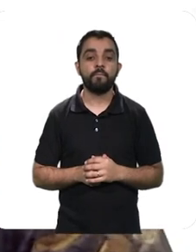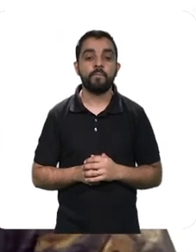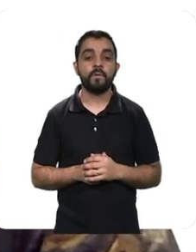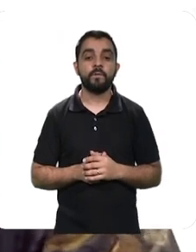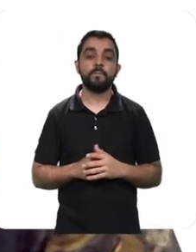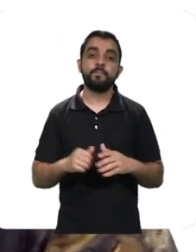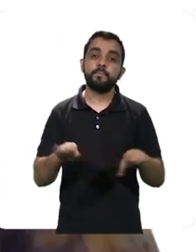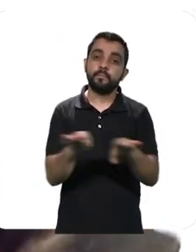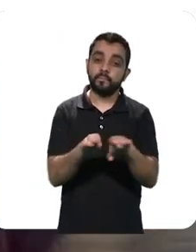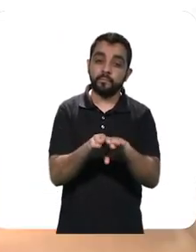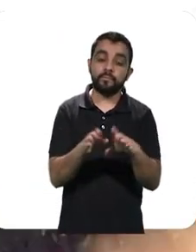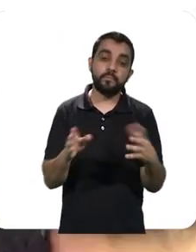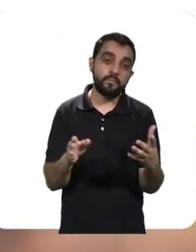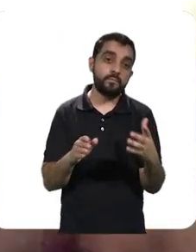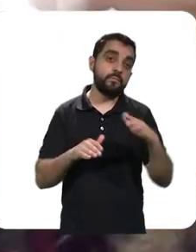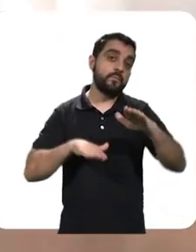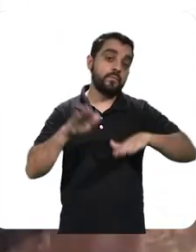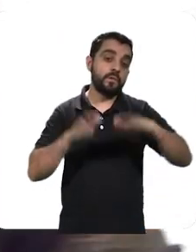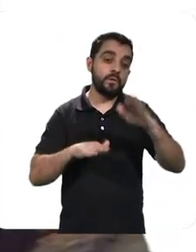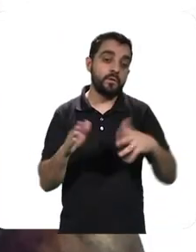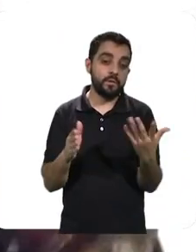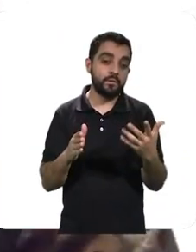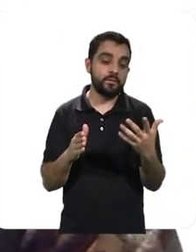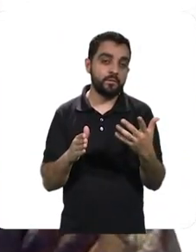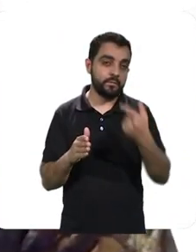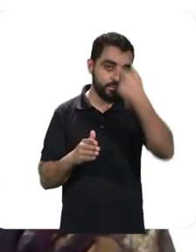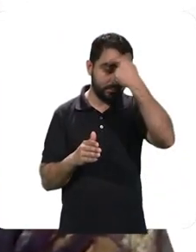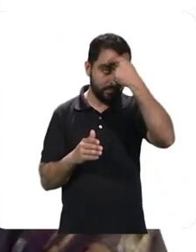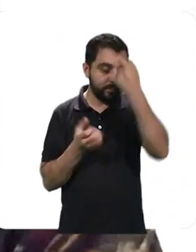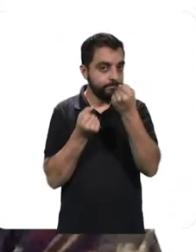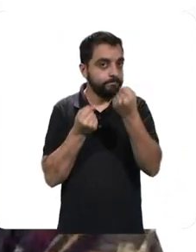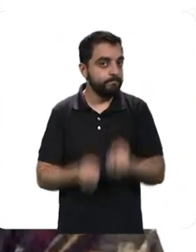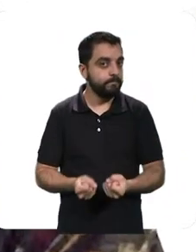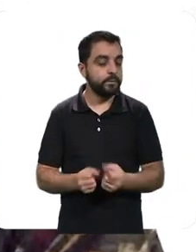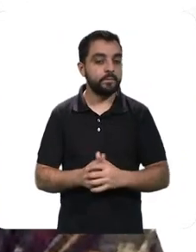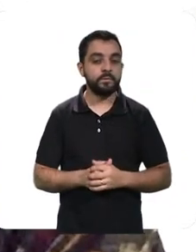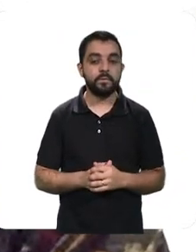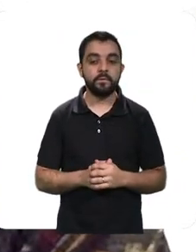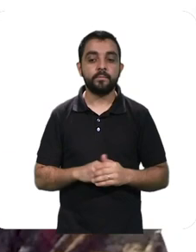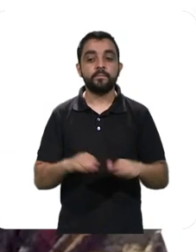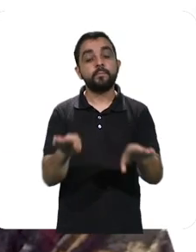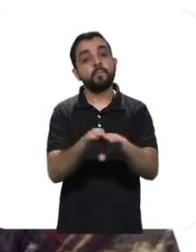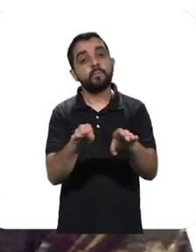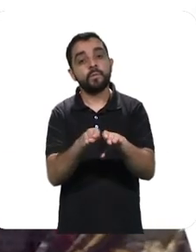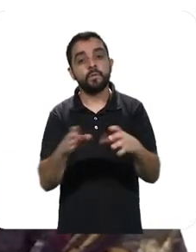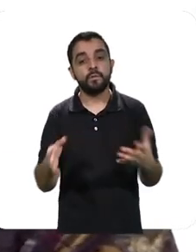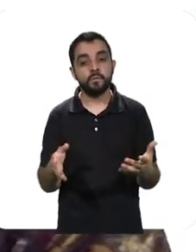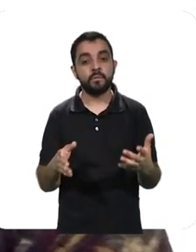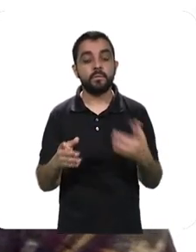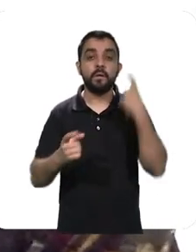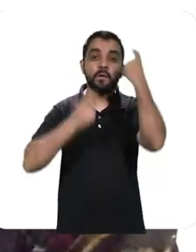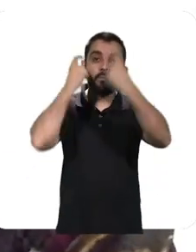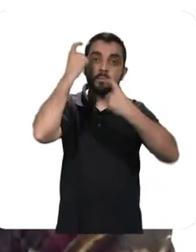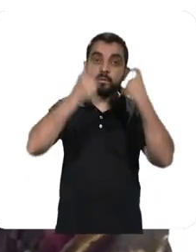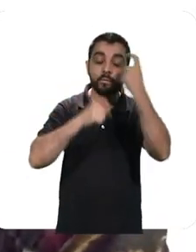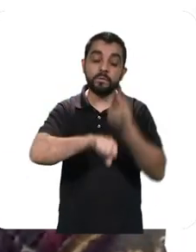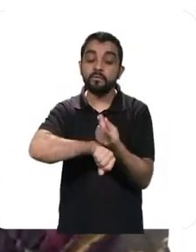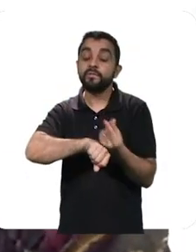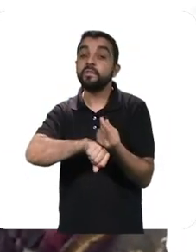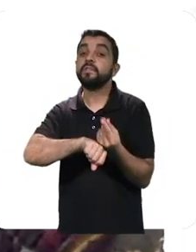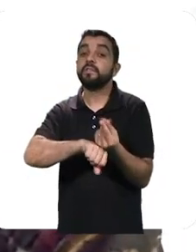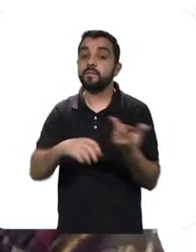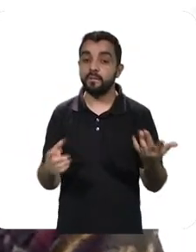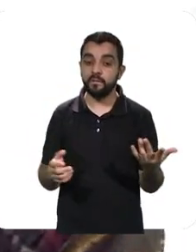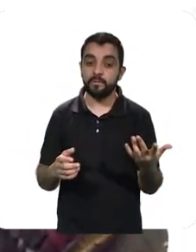E isso aumenta a sobrecarga mental, né? E, além disso, tem a